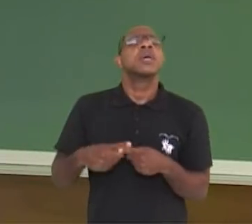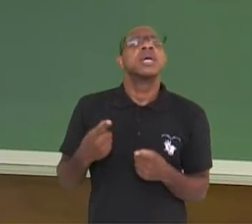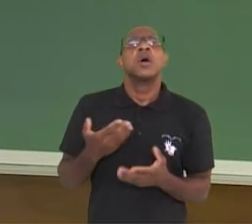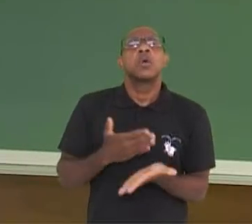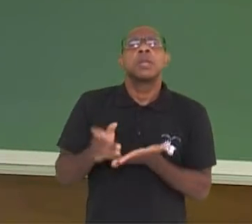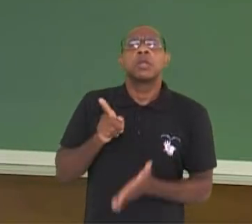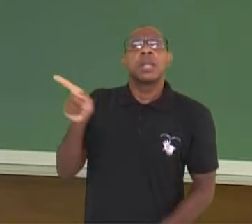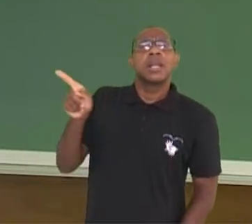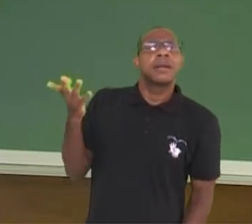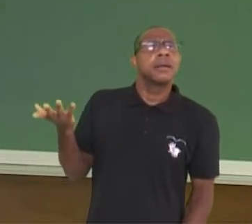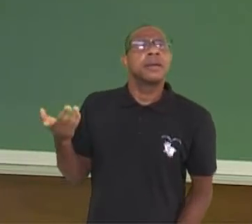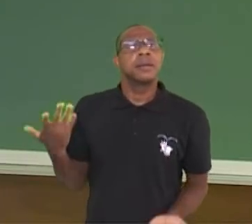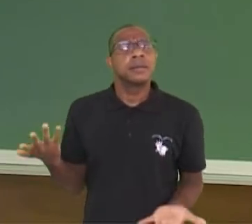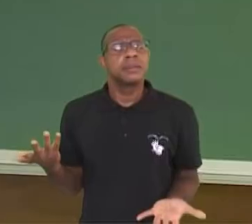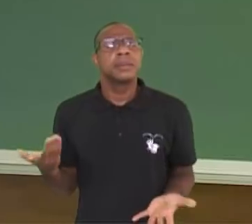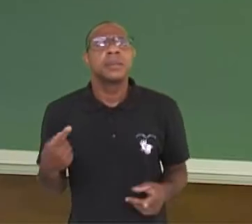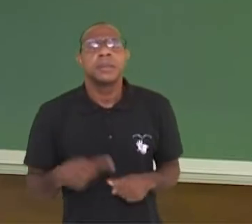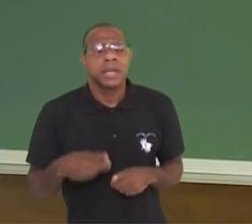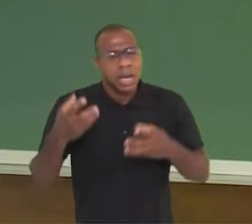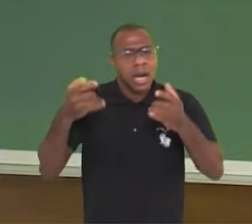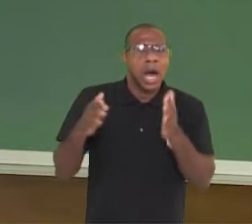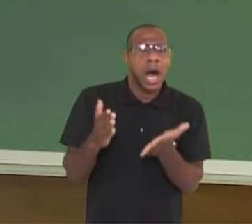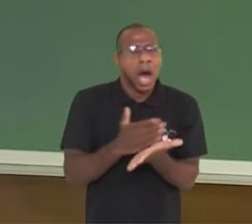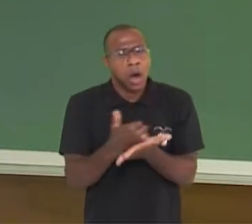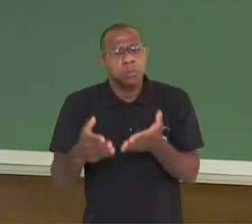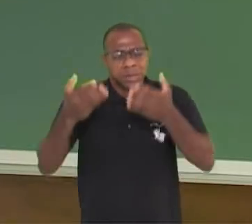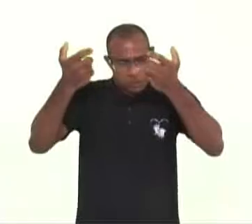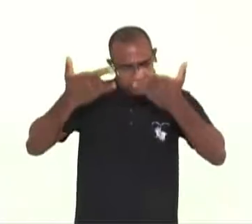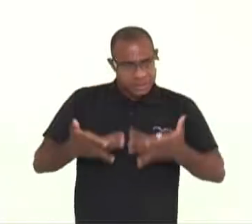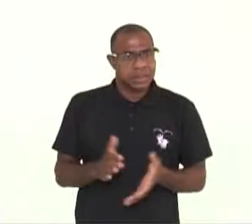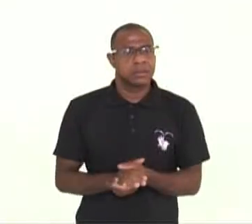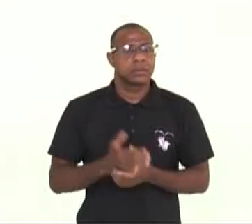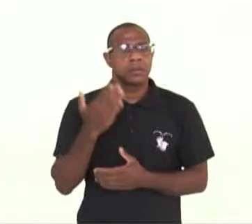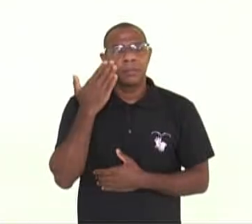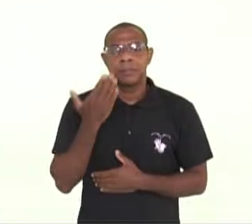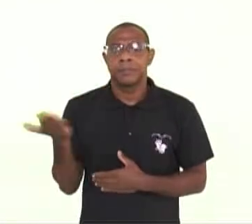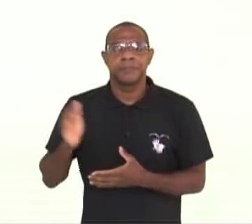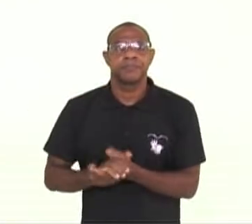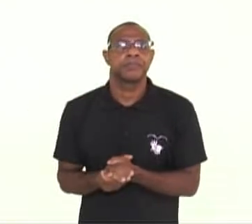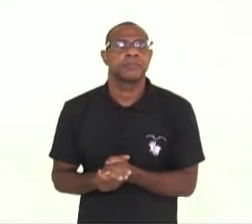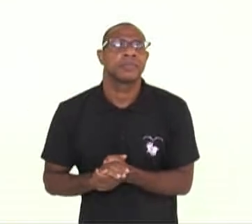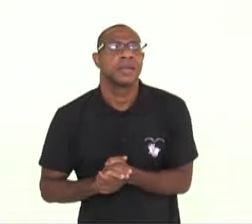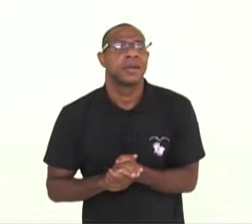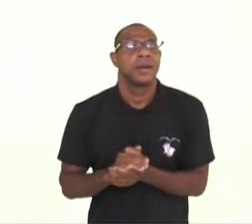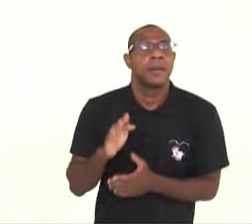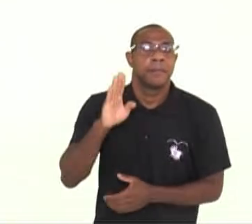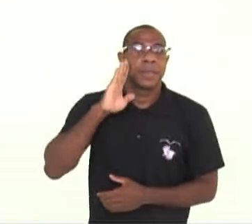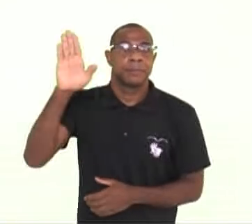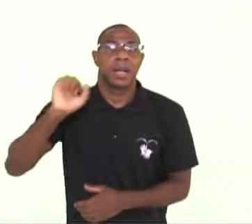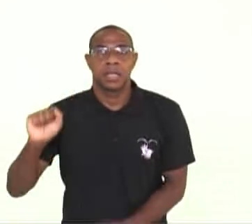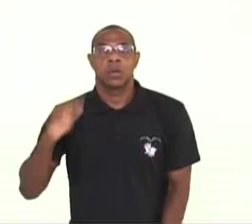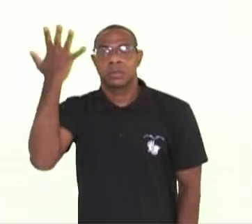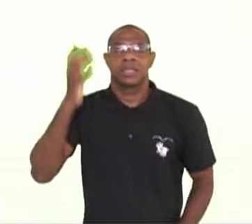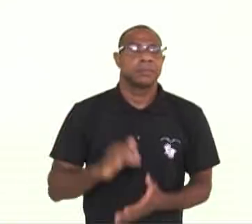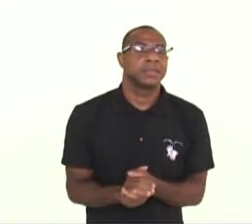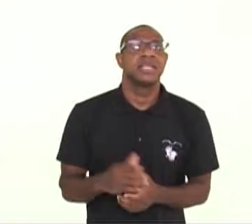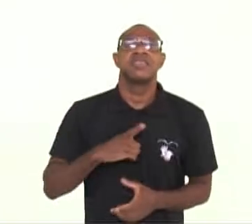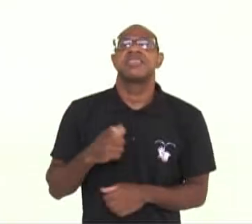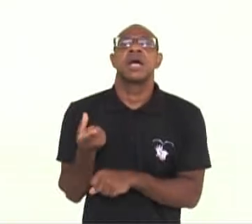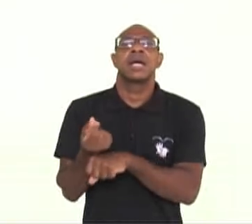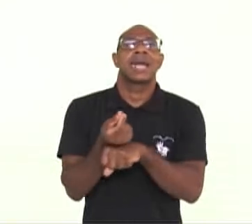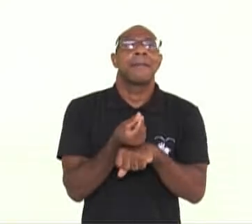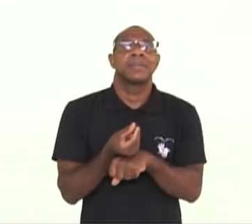na Inglaterra? Aqui algumas explicações para te ajudar a entender isso. Principais fatores. A Inglaterra tinha muitos